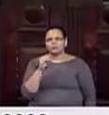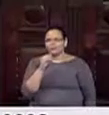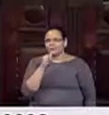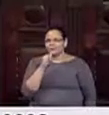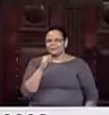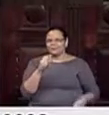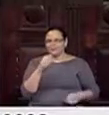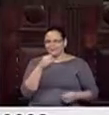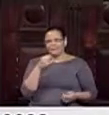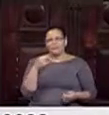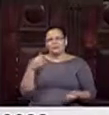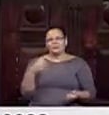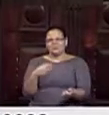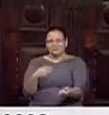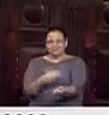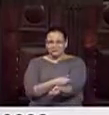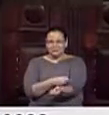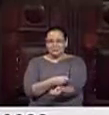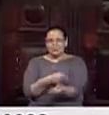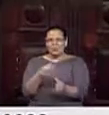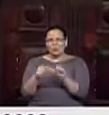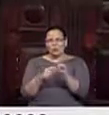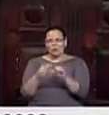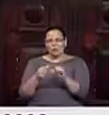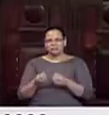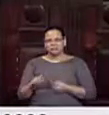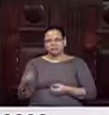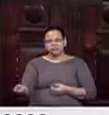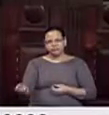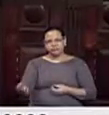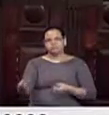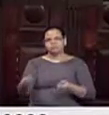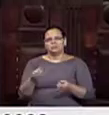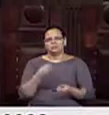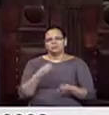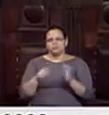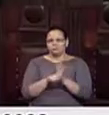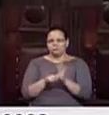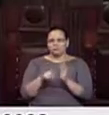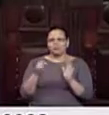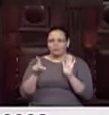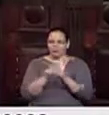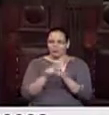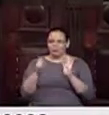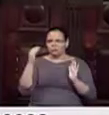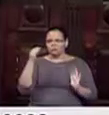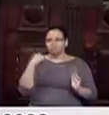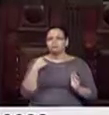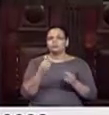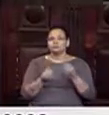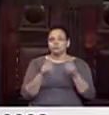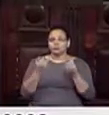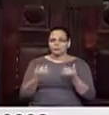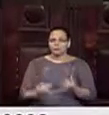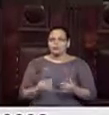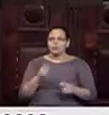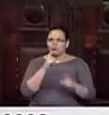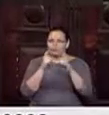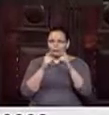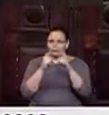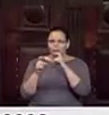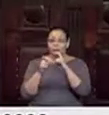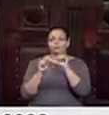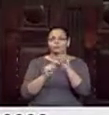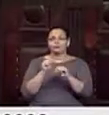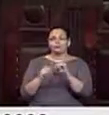de seringas, de acordo com a lei. E é neste debate que eu quero apenas chamar a atenção de Vossa Excelência